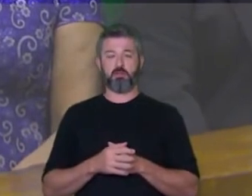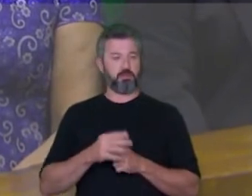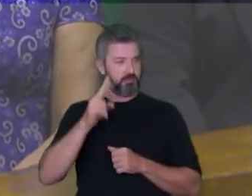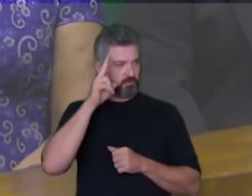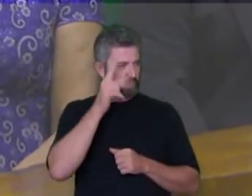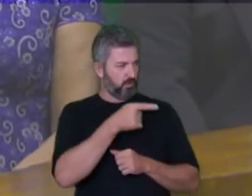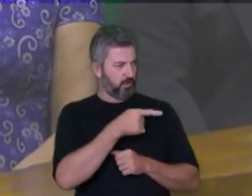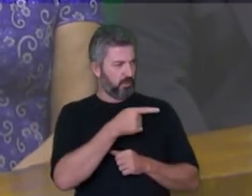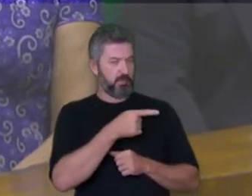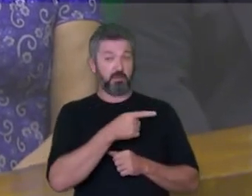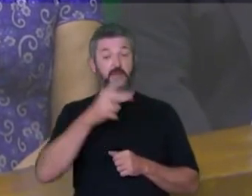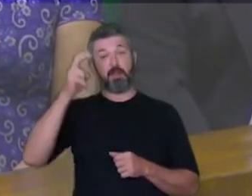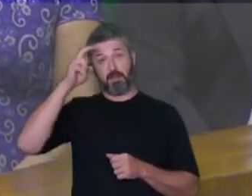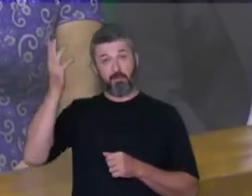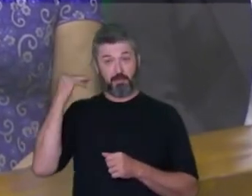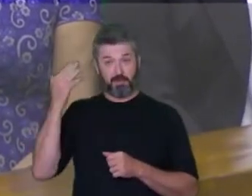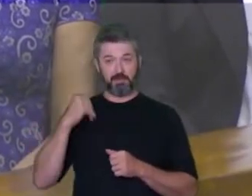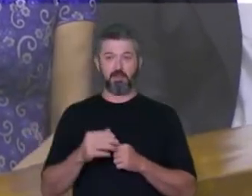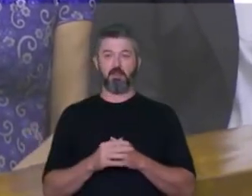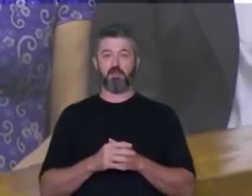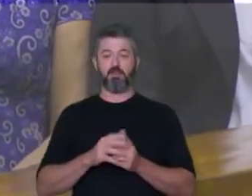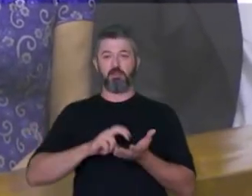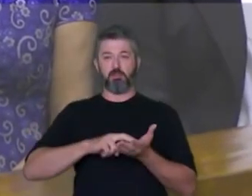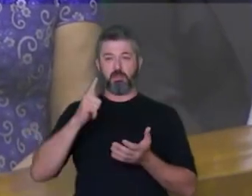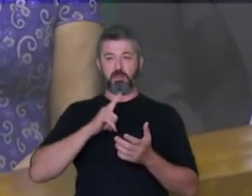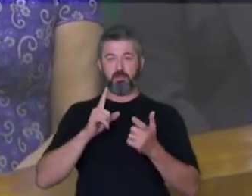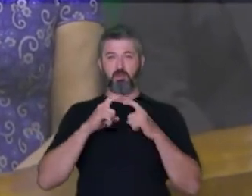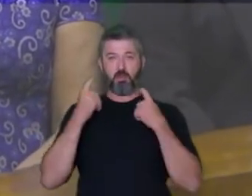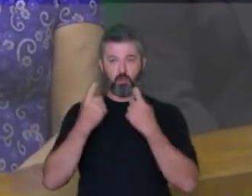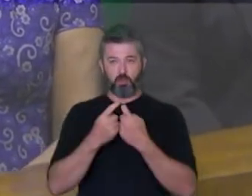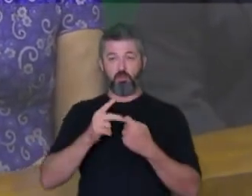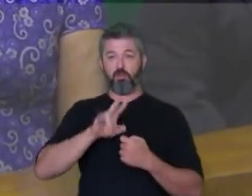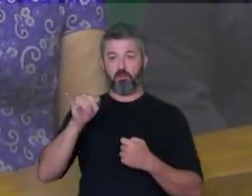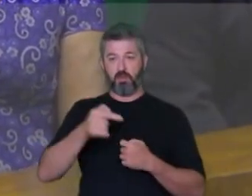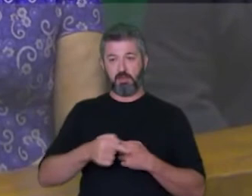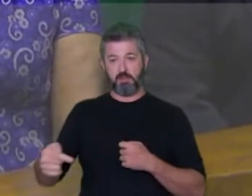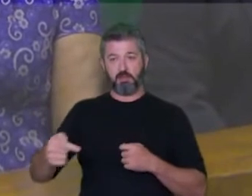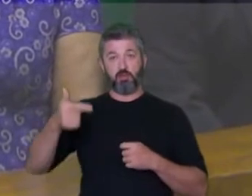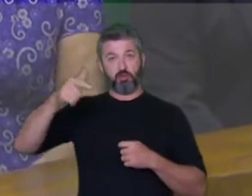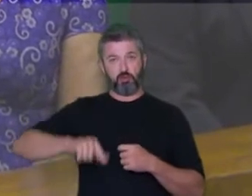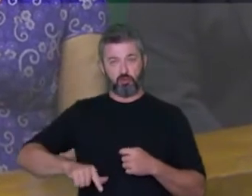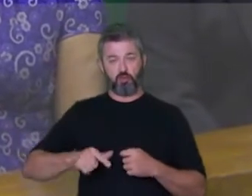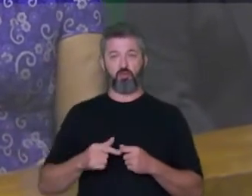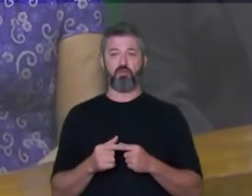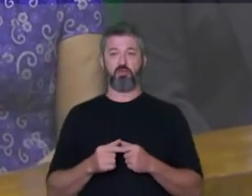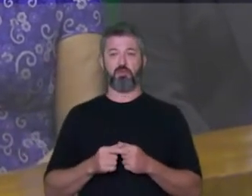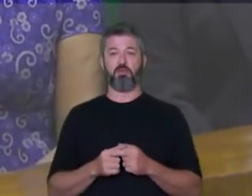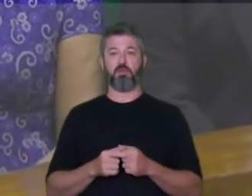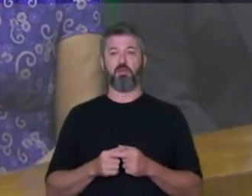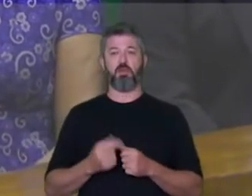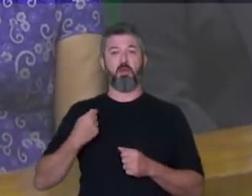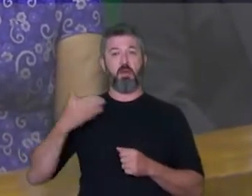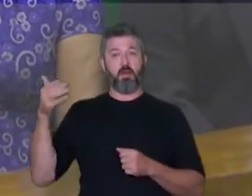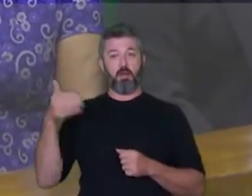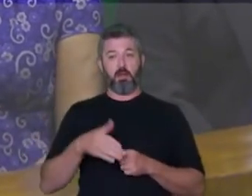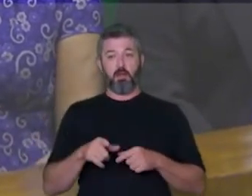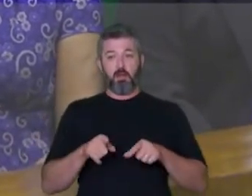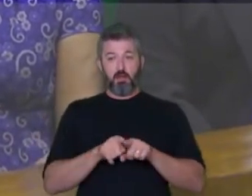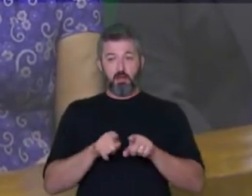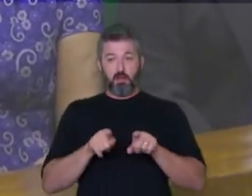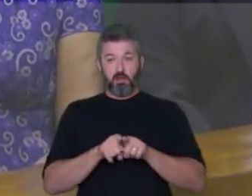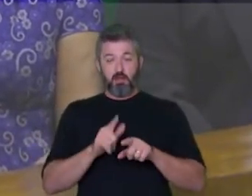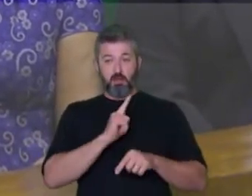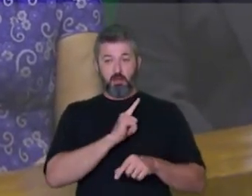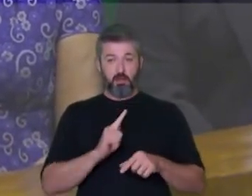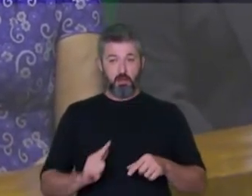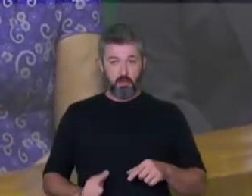foi quinta, né? Foi quinta de manhã. Vamos ter uma nova rodada amanhã e, com a participação do